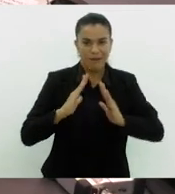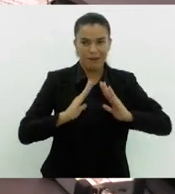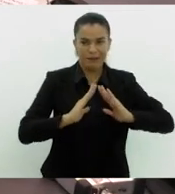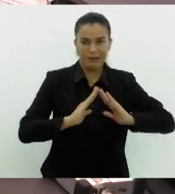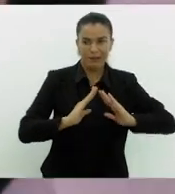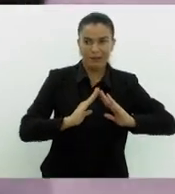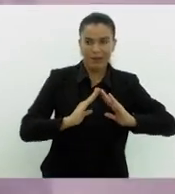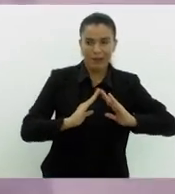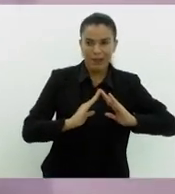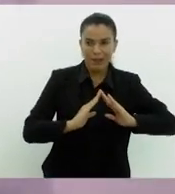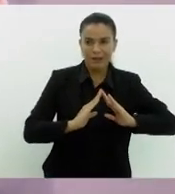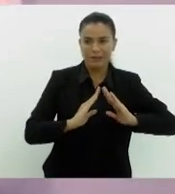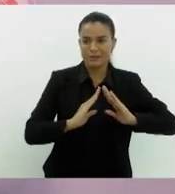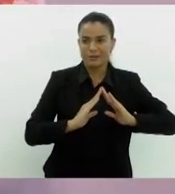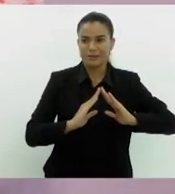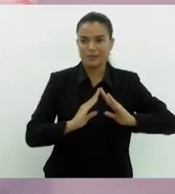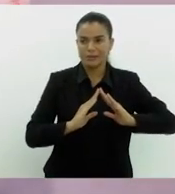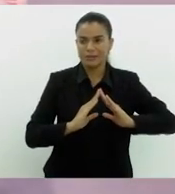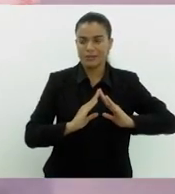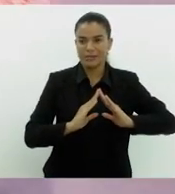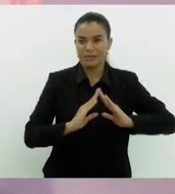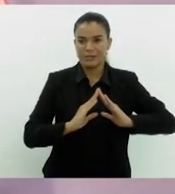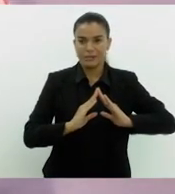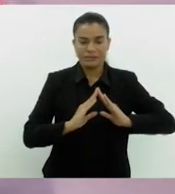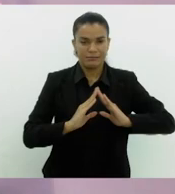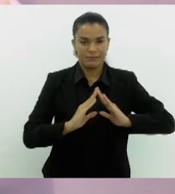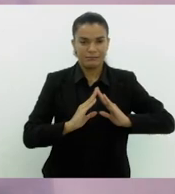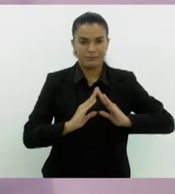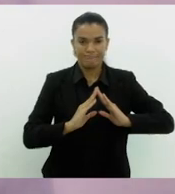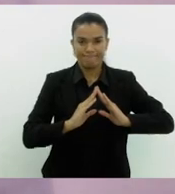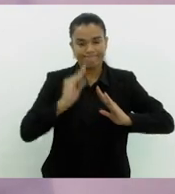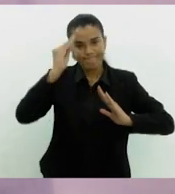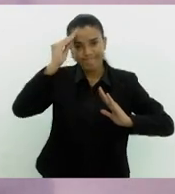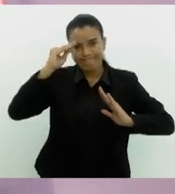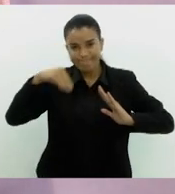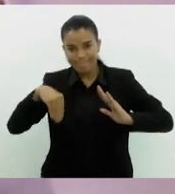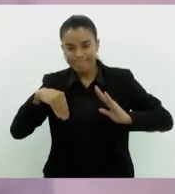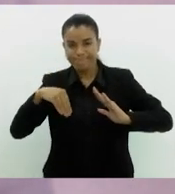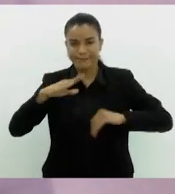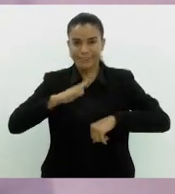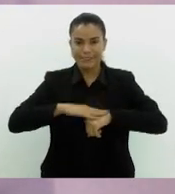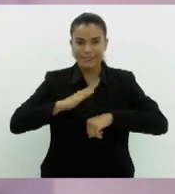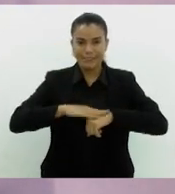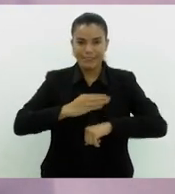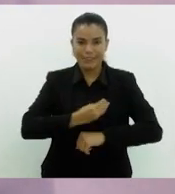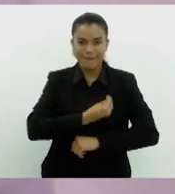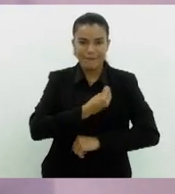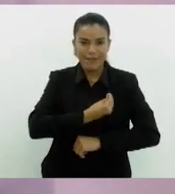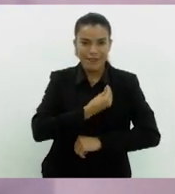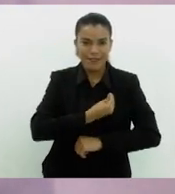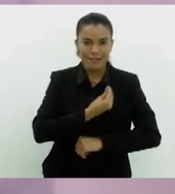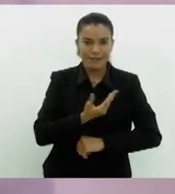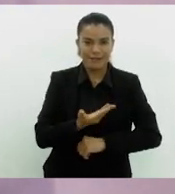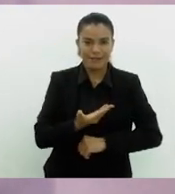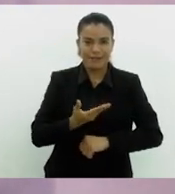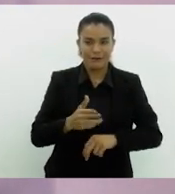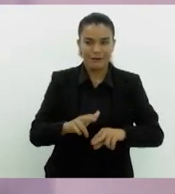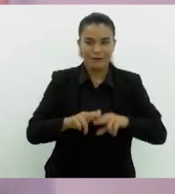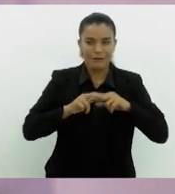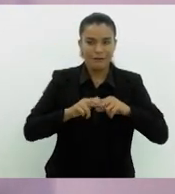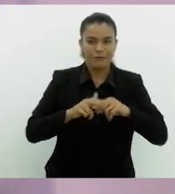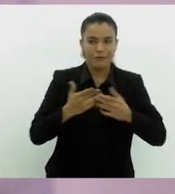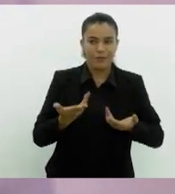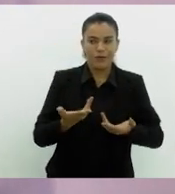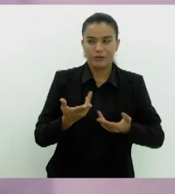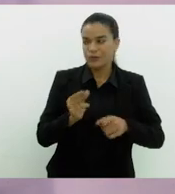casa tendo que abrir mão, muitas vezes, das suas próprias vidas no